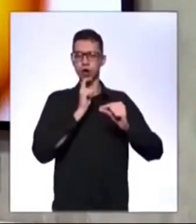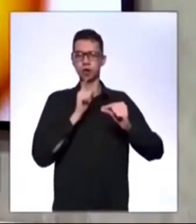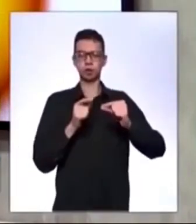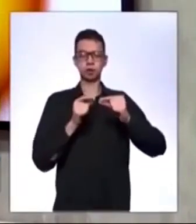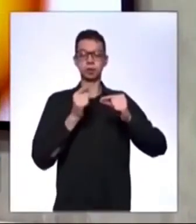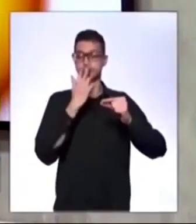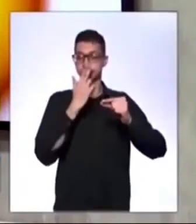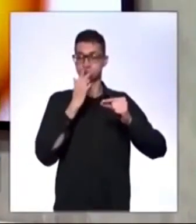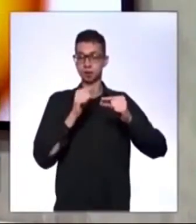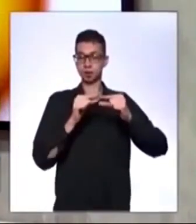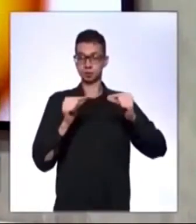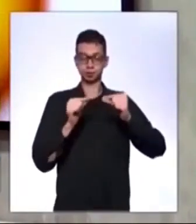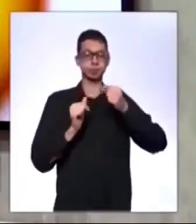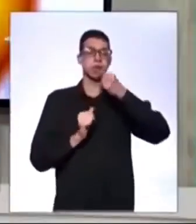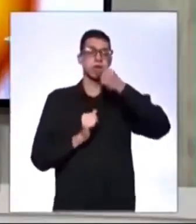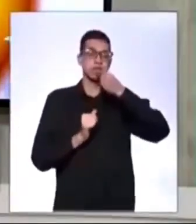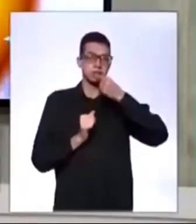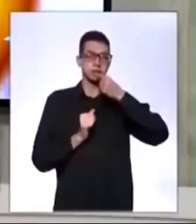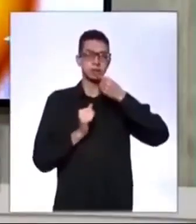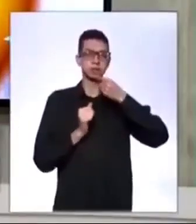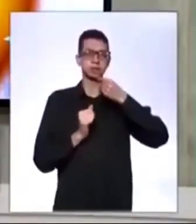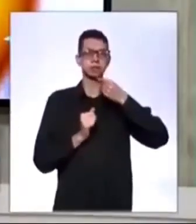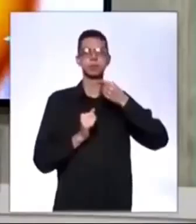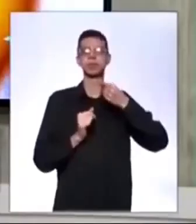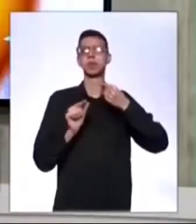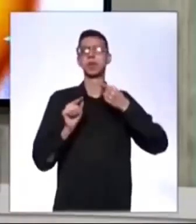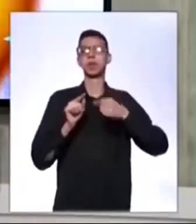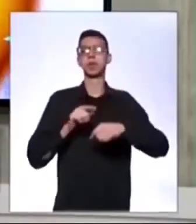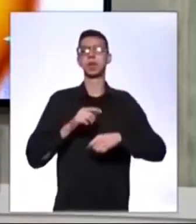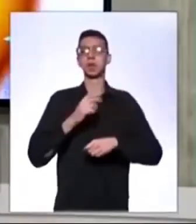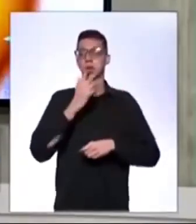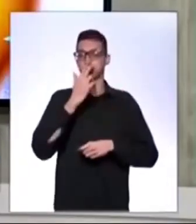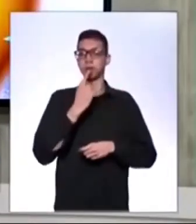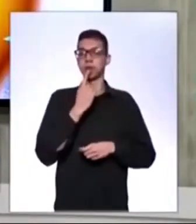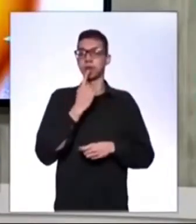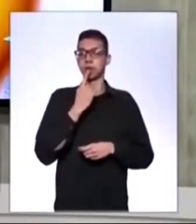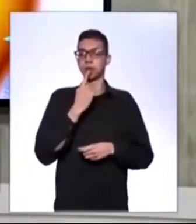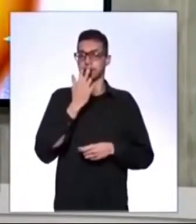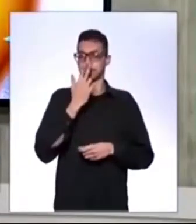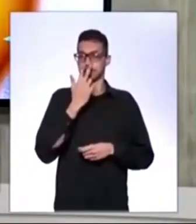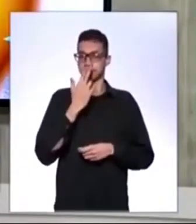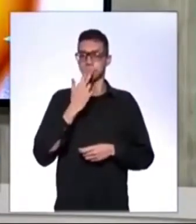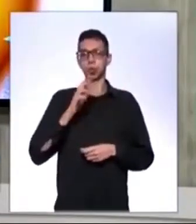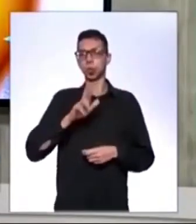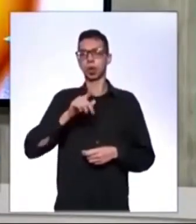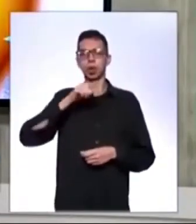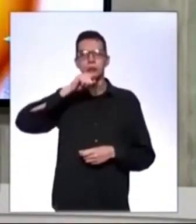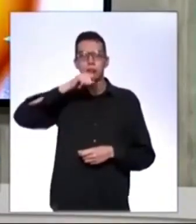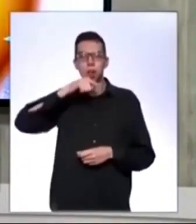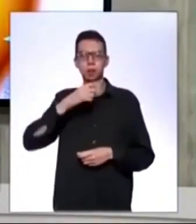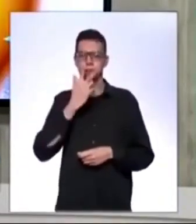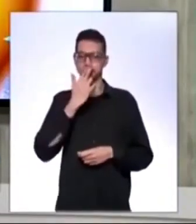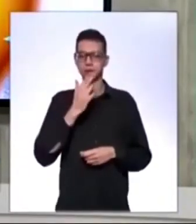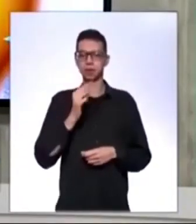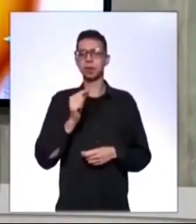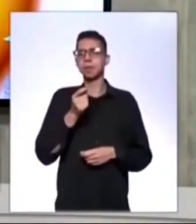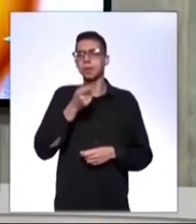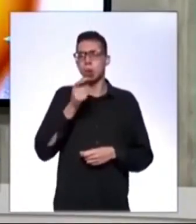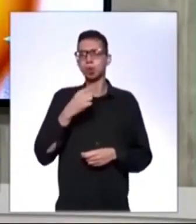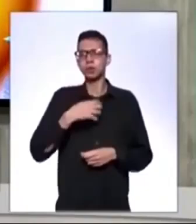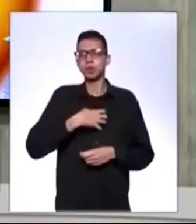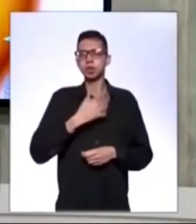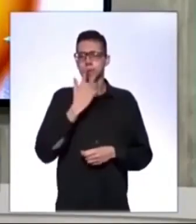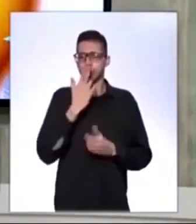condimento de comida. Dá uma pequena reação, uma reação alérgica. E a língua treme. Naquela fica assim, tá? Começa a vibrar um pouquinho a língua. E